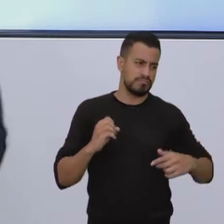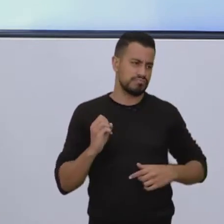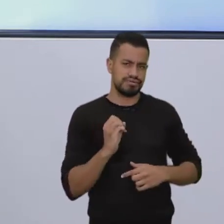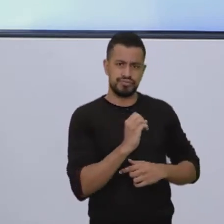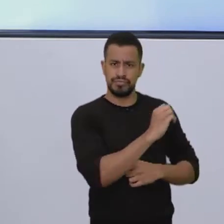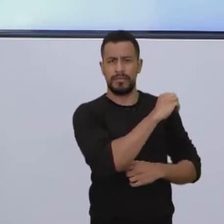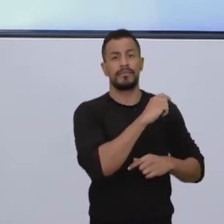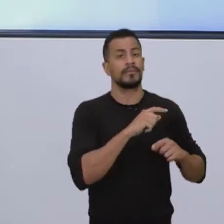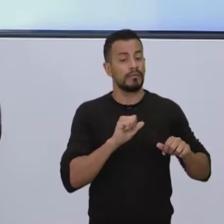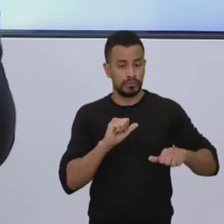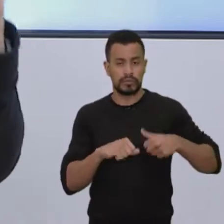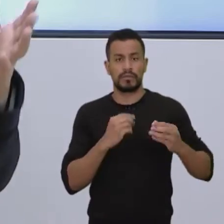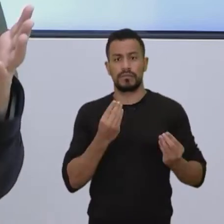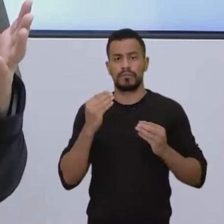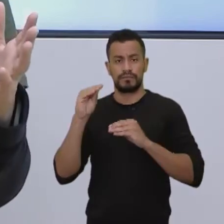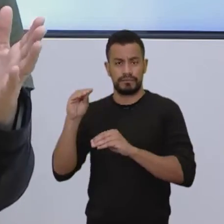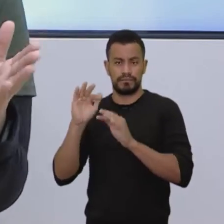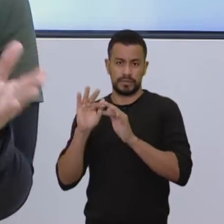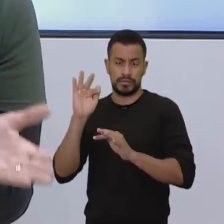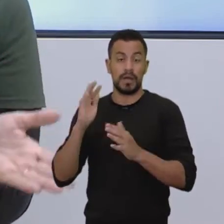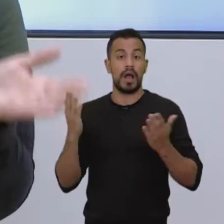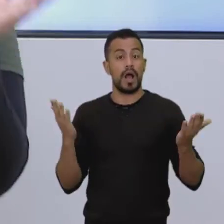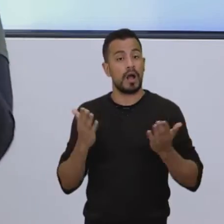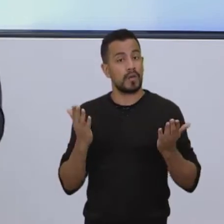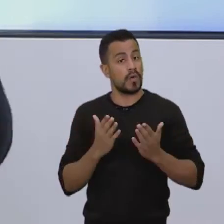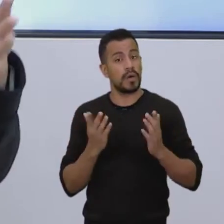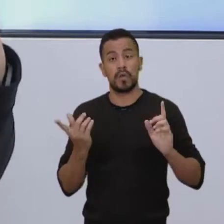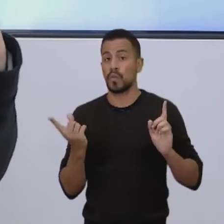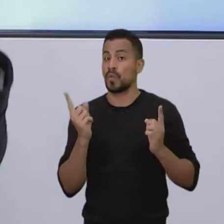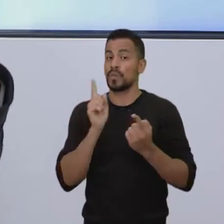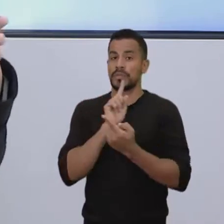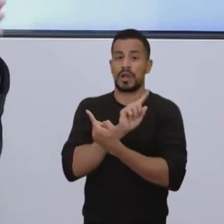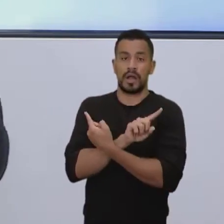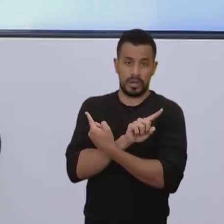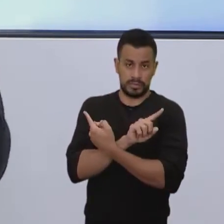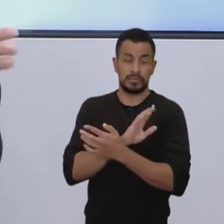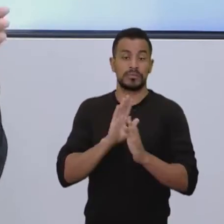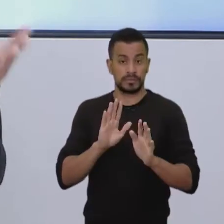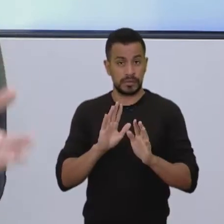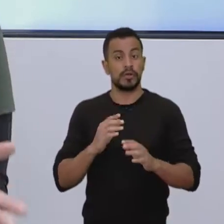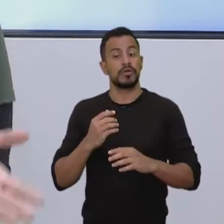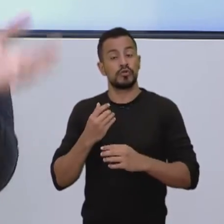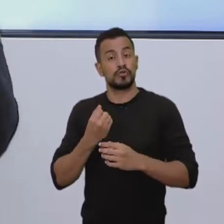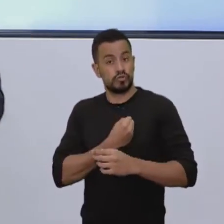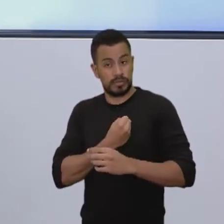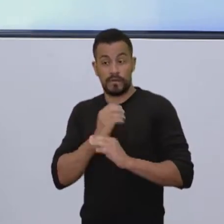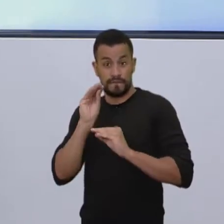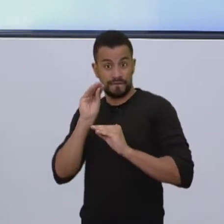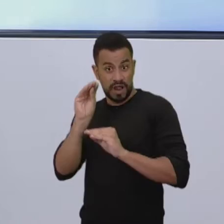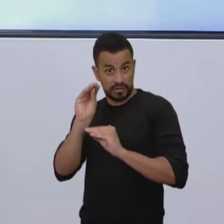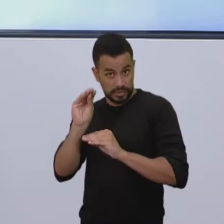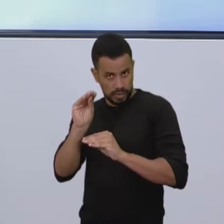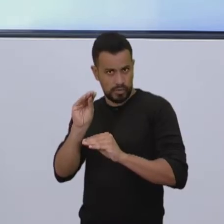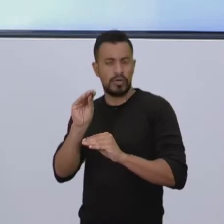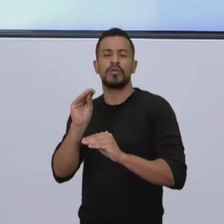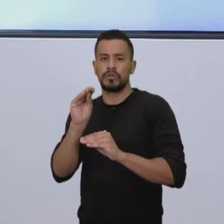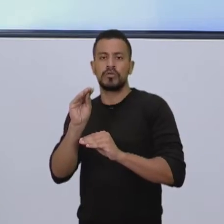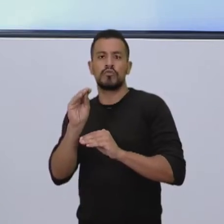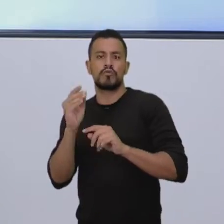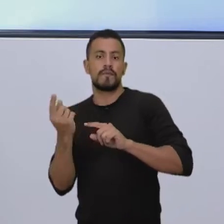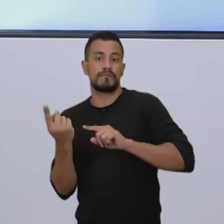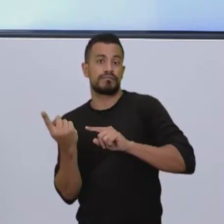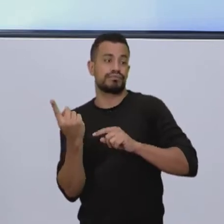vou fazer o contrário, eu vou pegar números e vou transformar os números que já estão no formato de fração e vou transformar ou em natural,